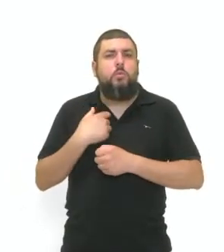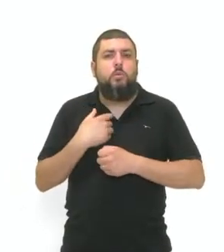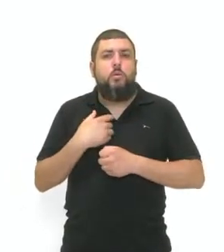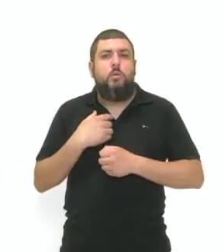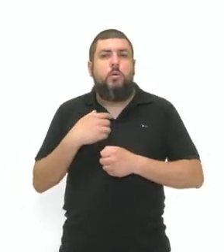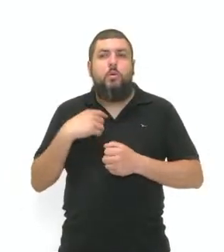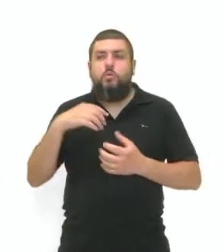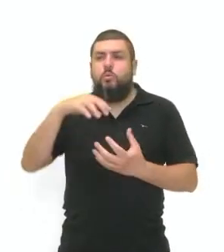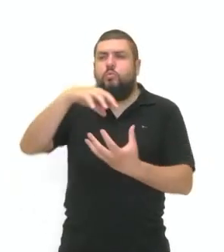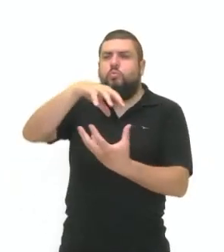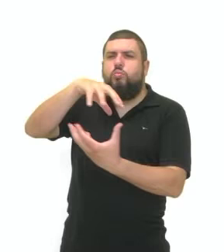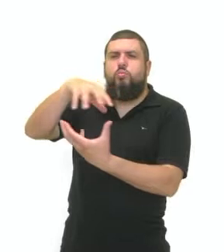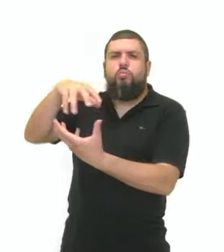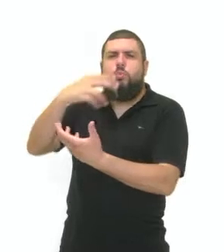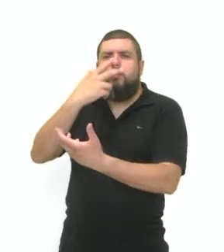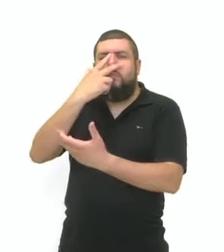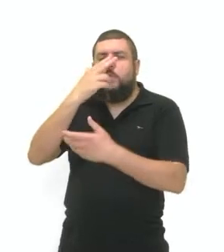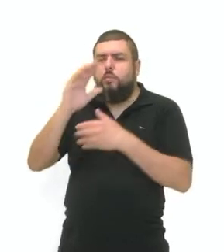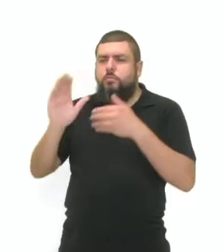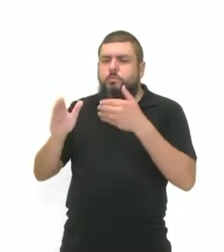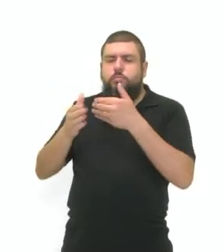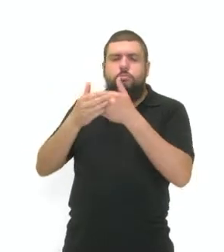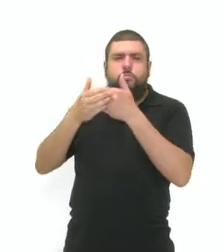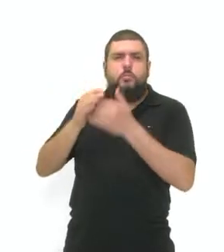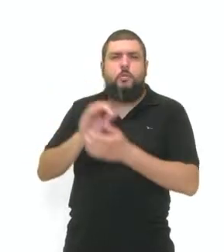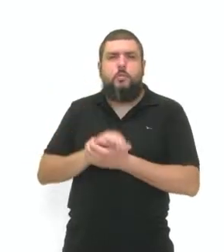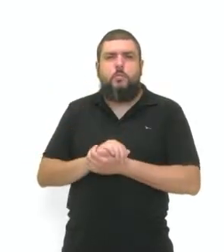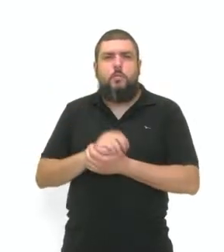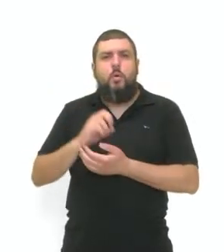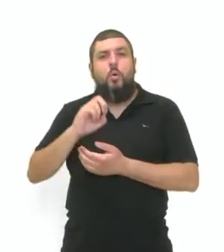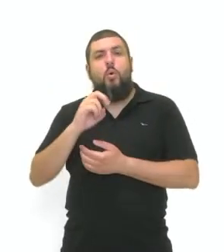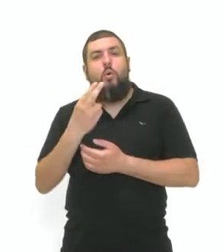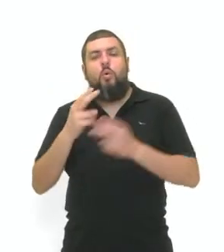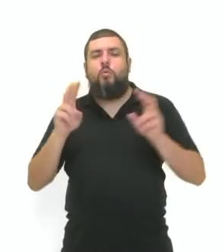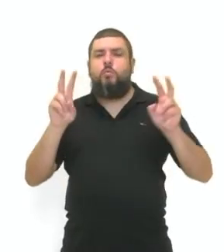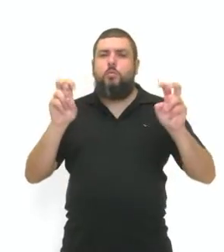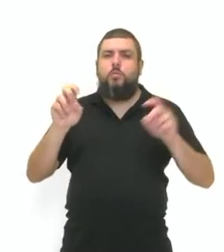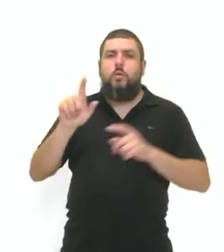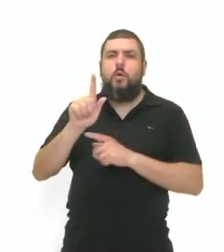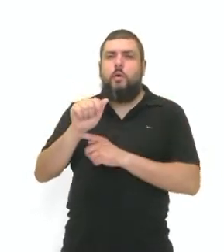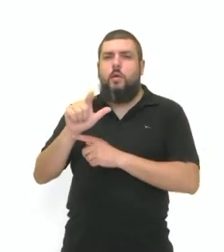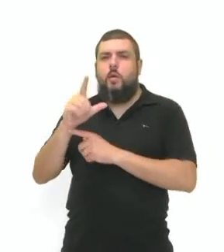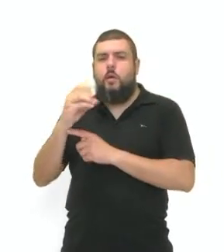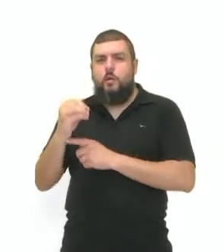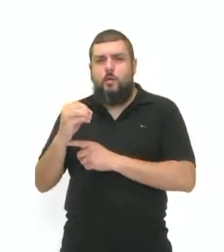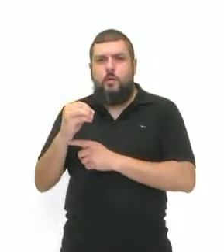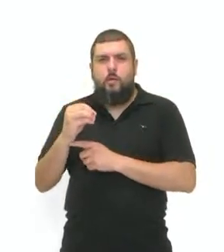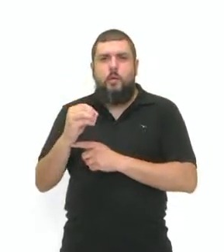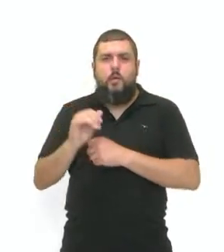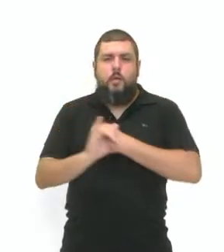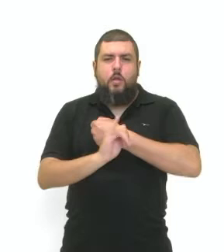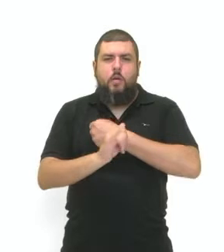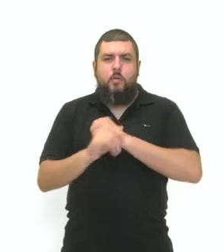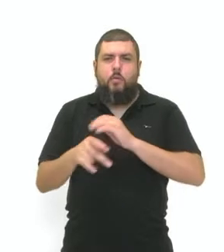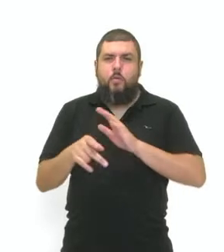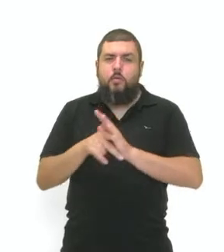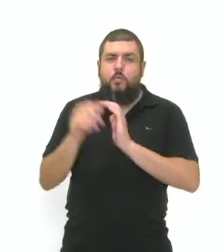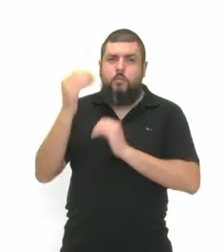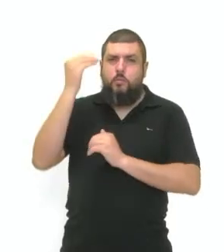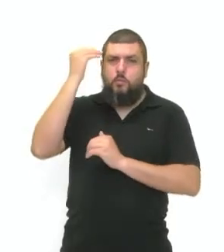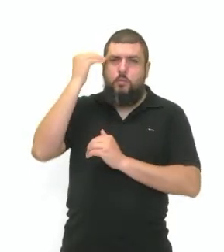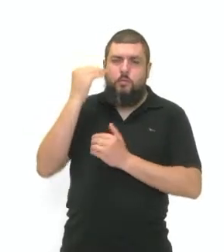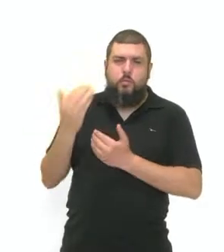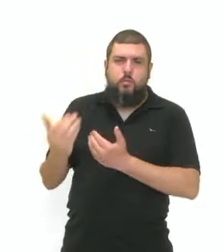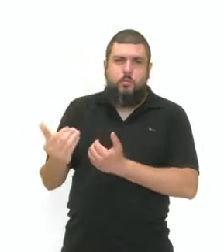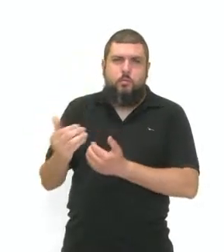o homem. Ou em O Galo, crônica de juventude, na qual, vendo esfacelar-se nas esquinas o grupo de